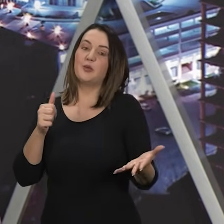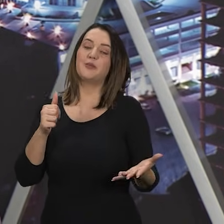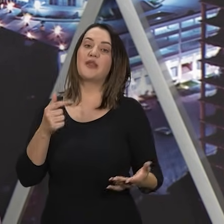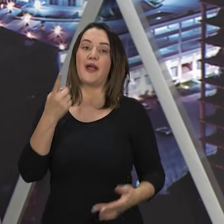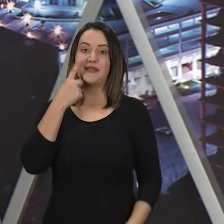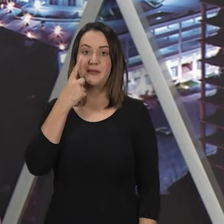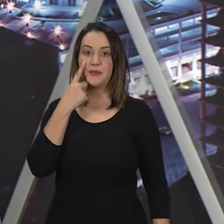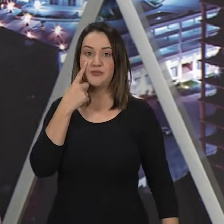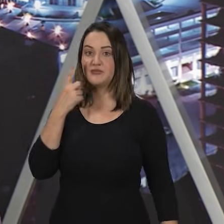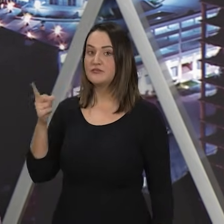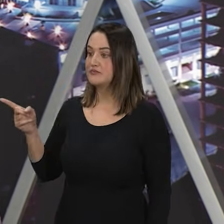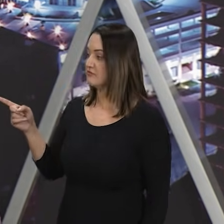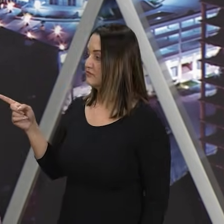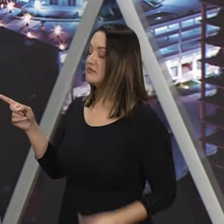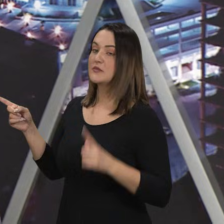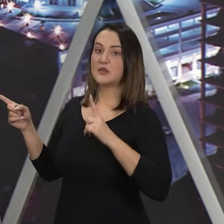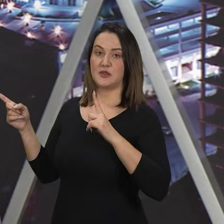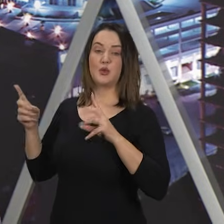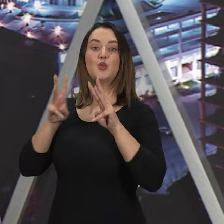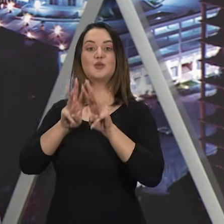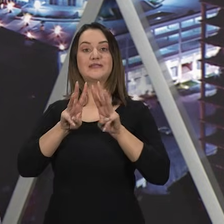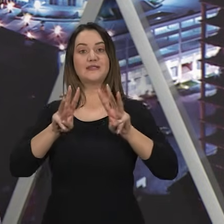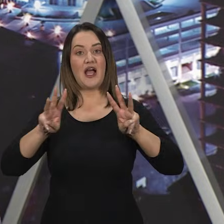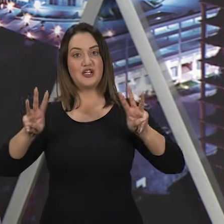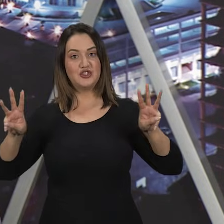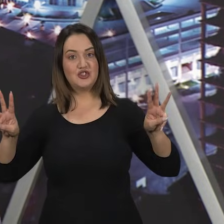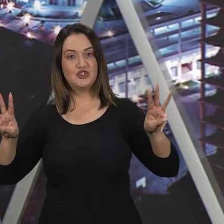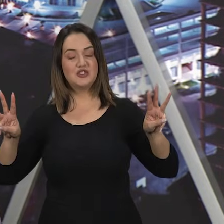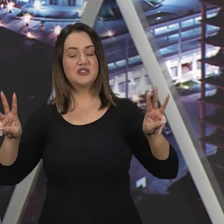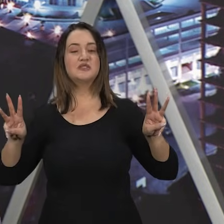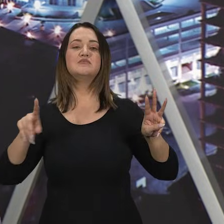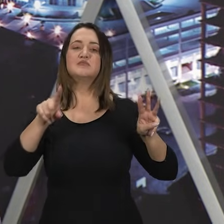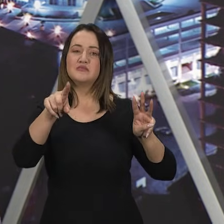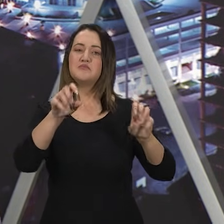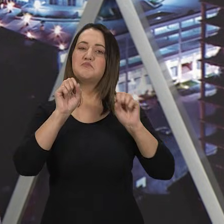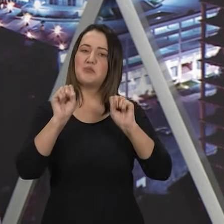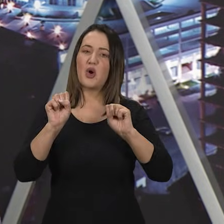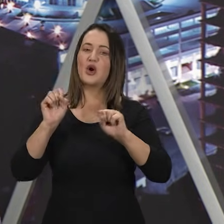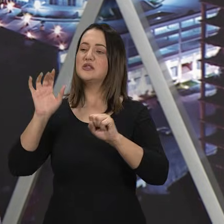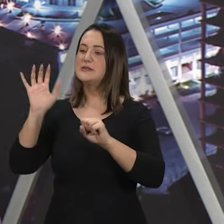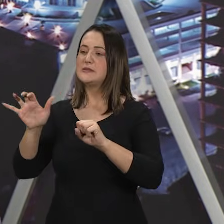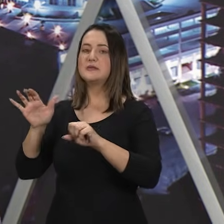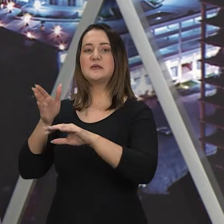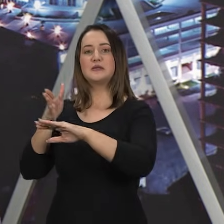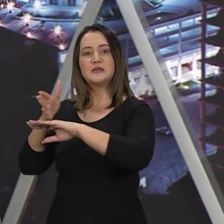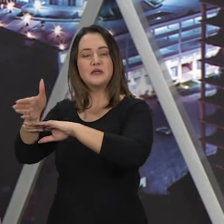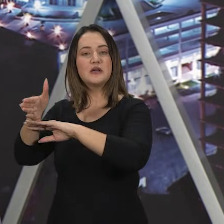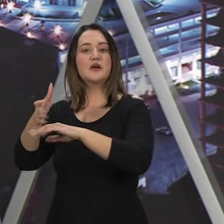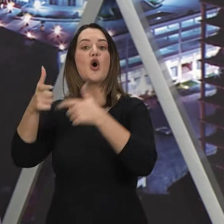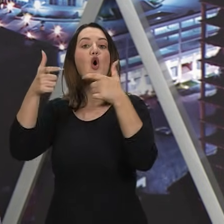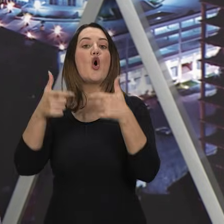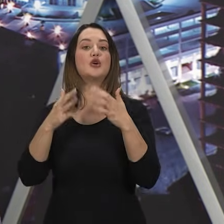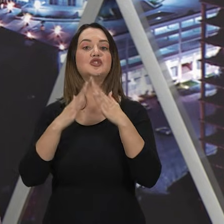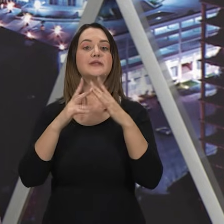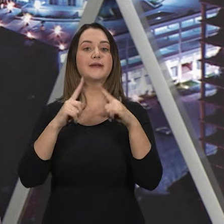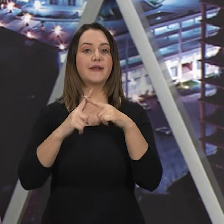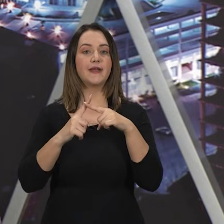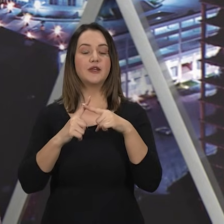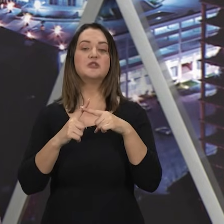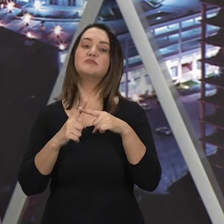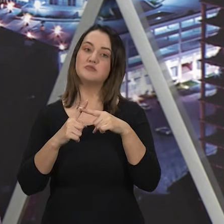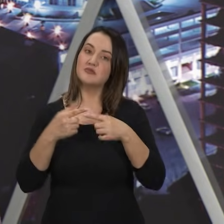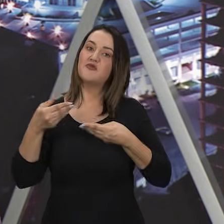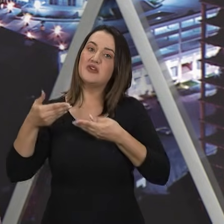faz o seguinte, aqui na tela aparece um site, encontreumaigreja.com.br. Vai lá, localize uma igreja